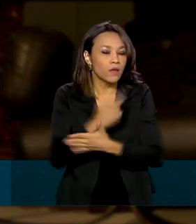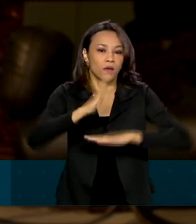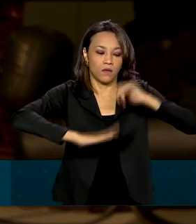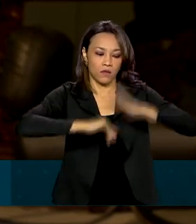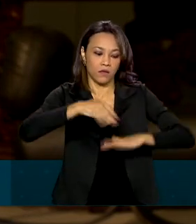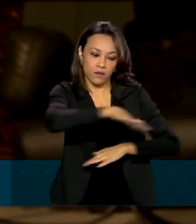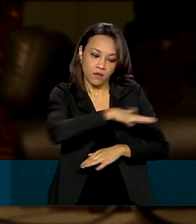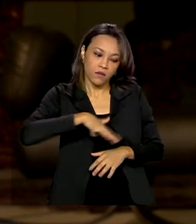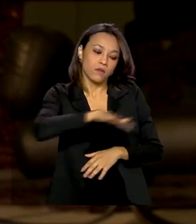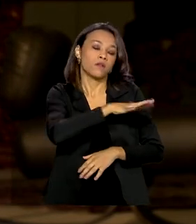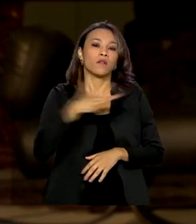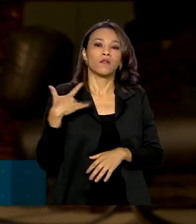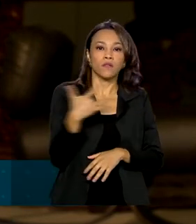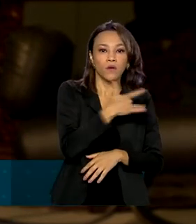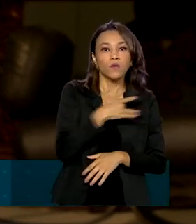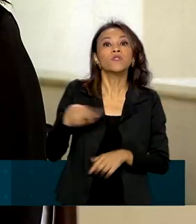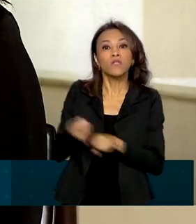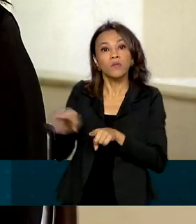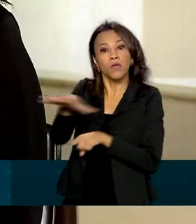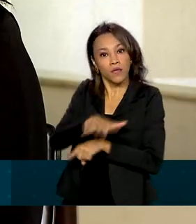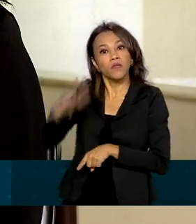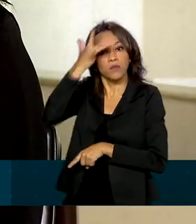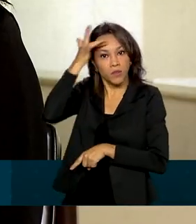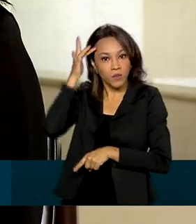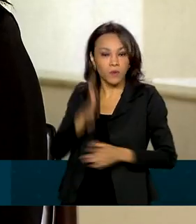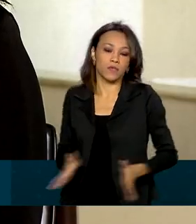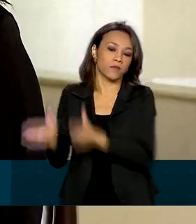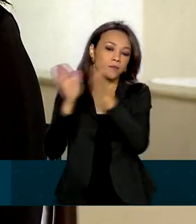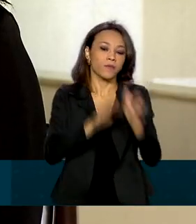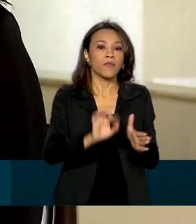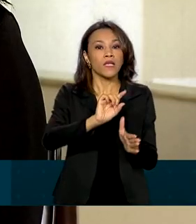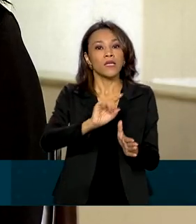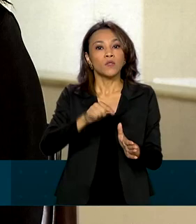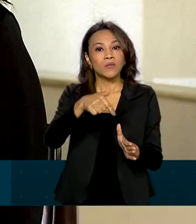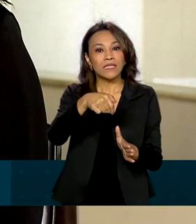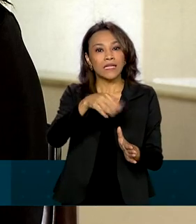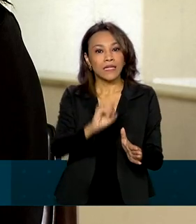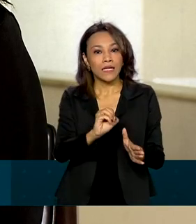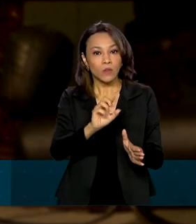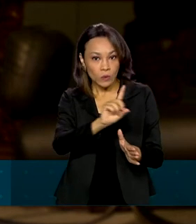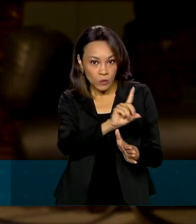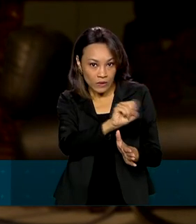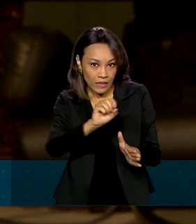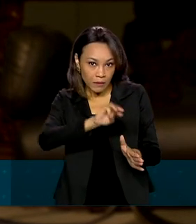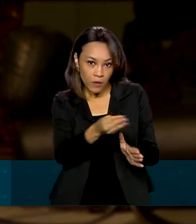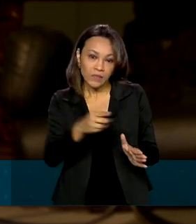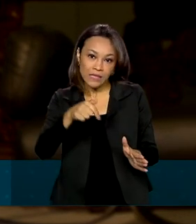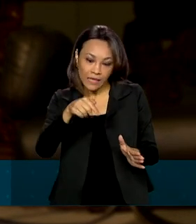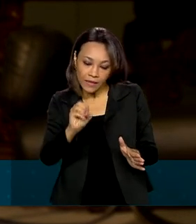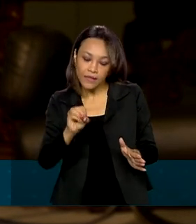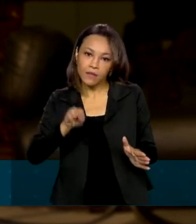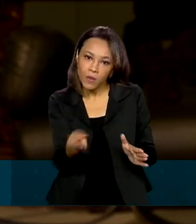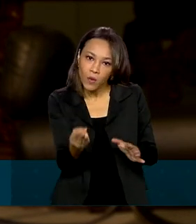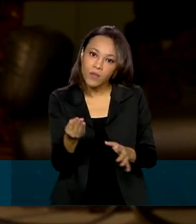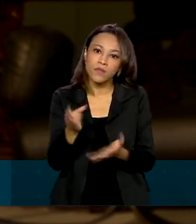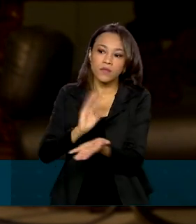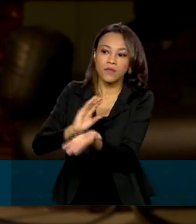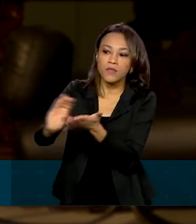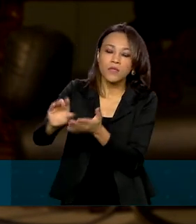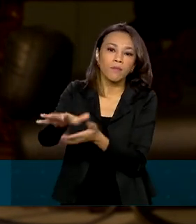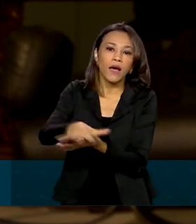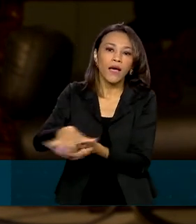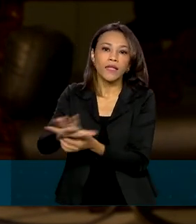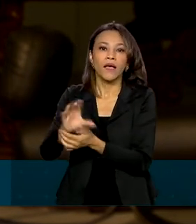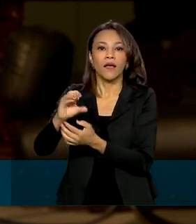e nas pessoas no isolamento. Então, isso também está sendo feito. Dos 100 milhões, 70 milhões, nós investimos através da FINEP, também em compras de